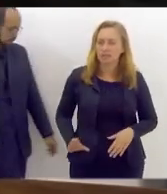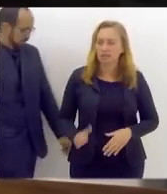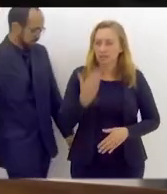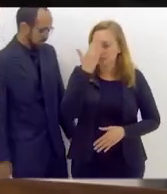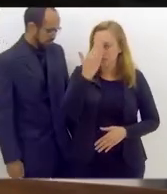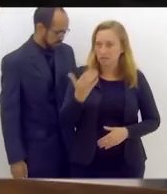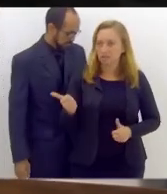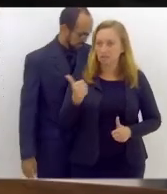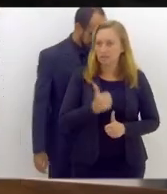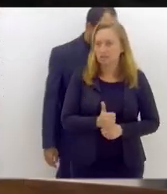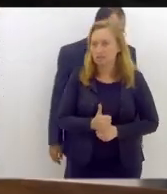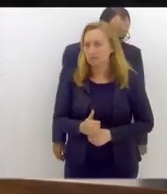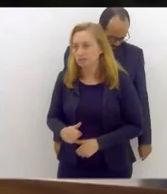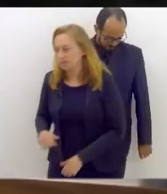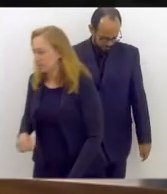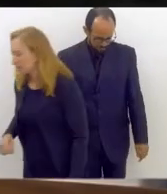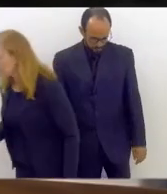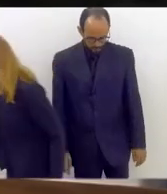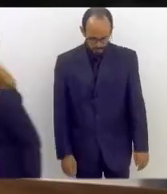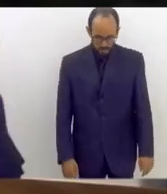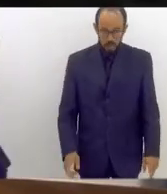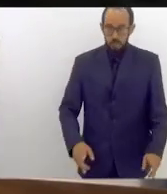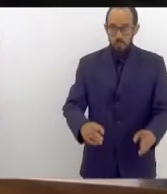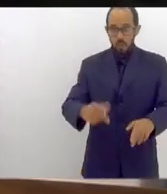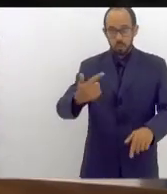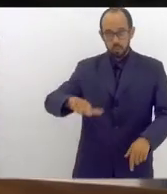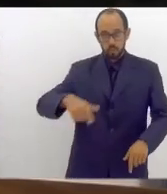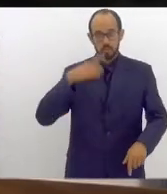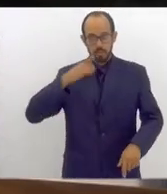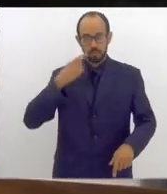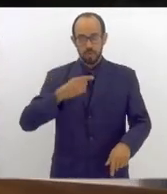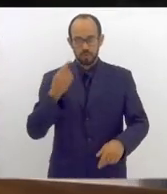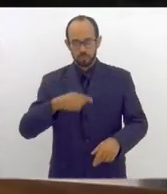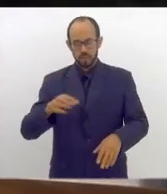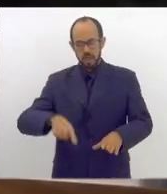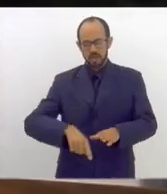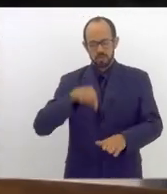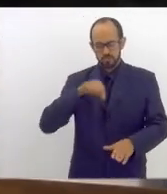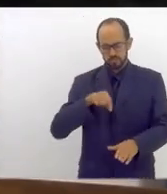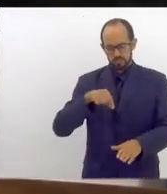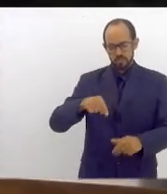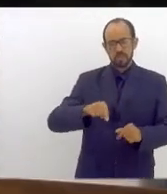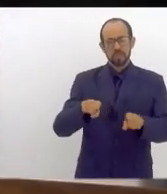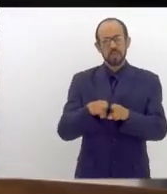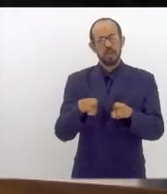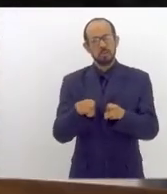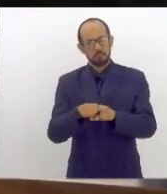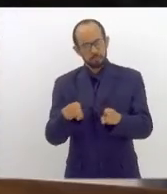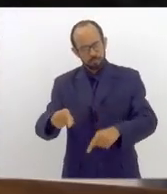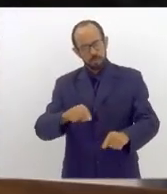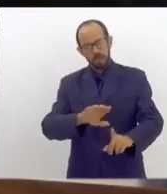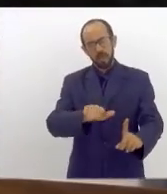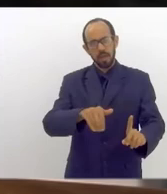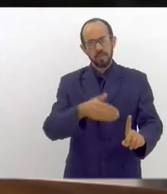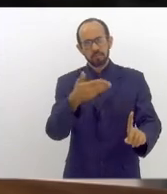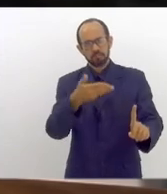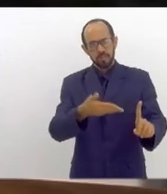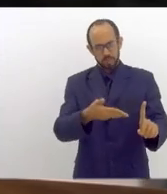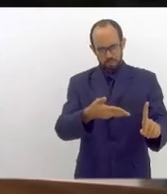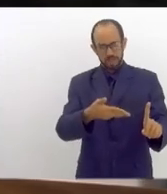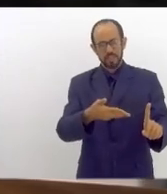assim com maus demais deputados a indicação e a aprovação do meu nome para receber esta homenagem